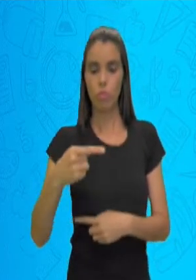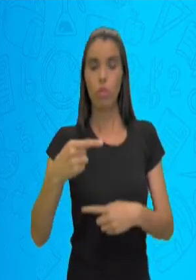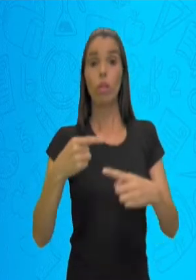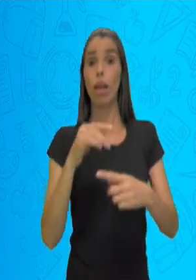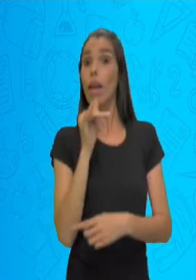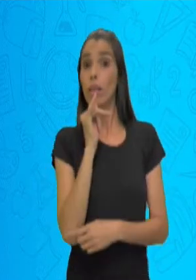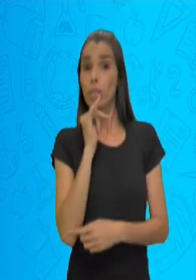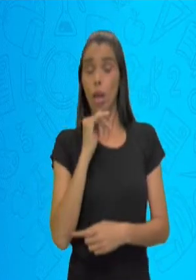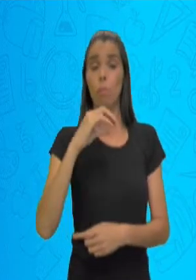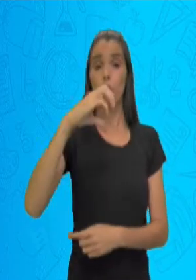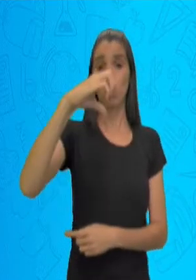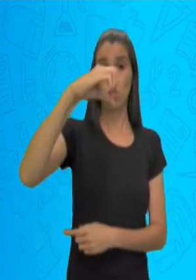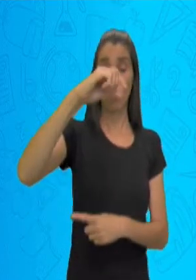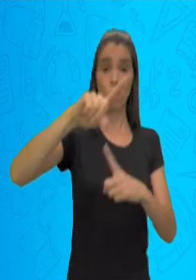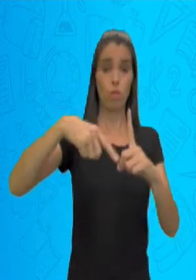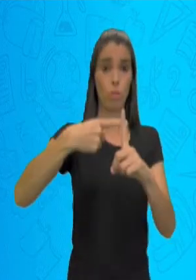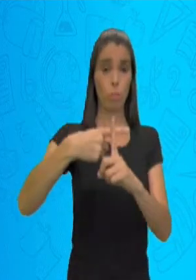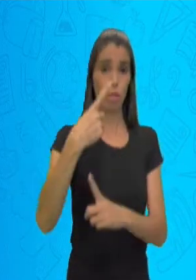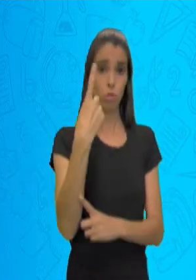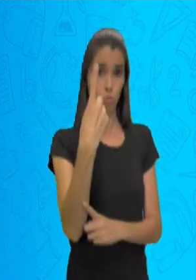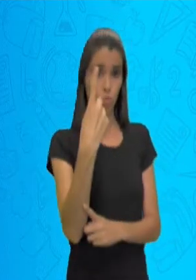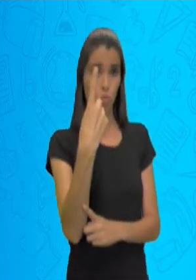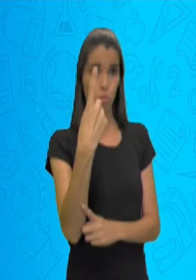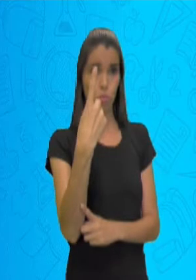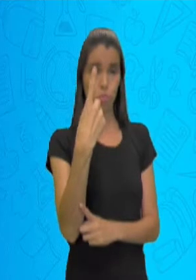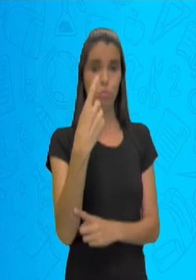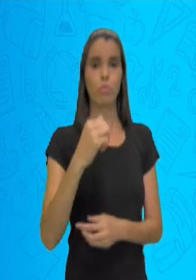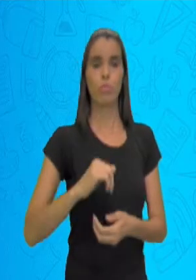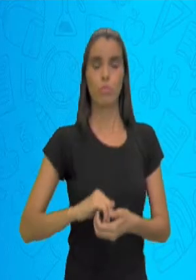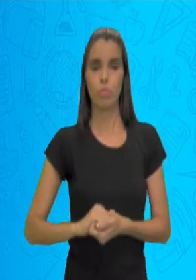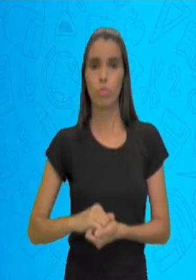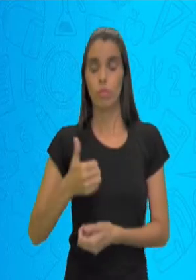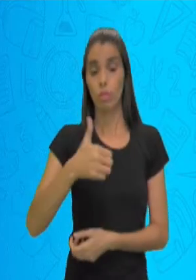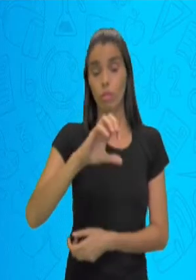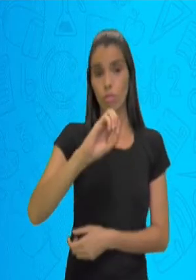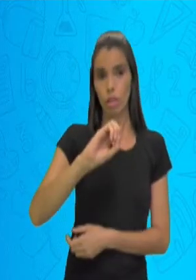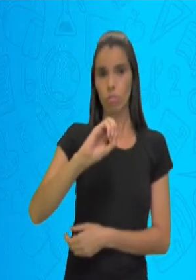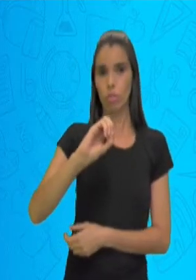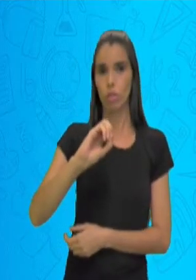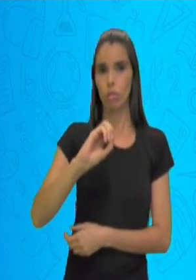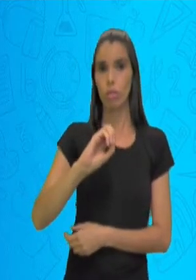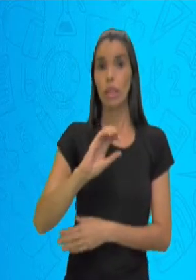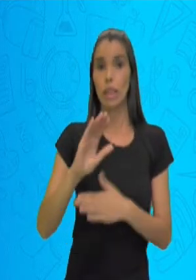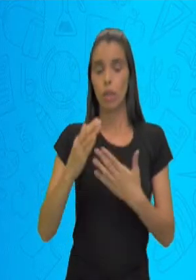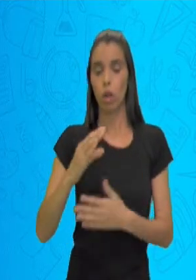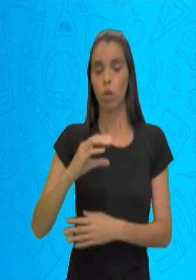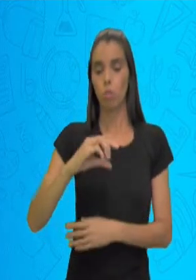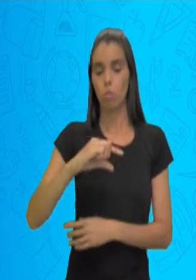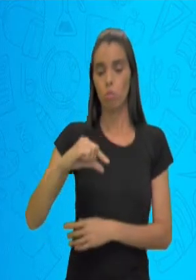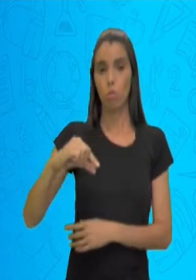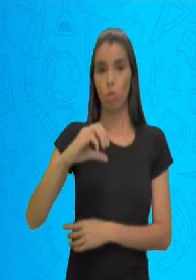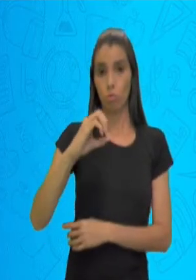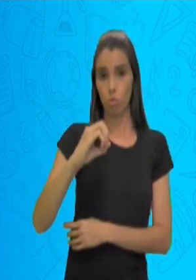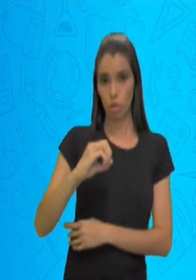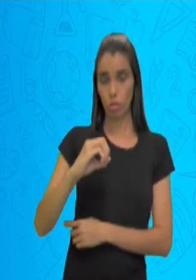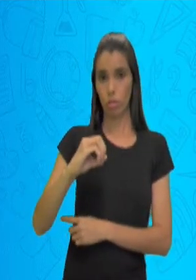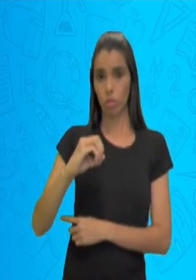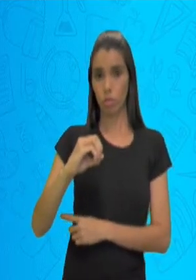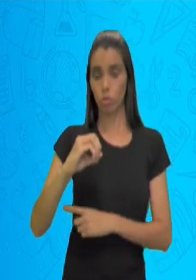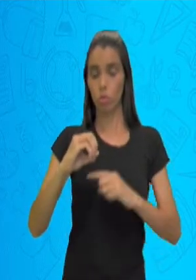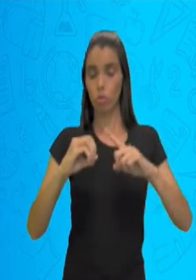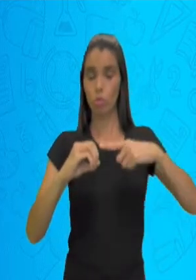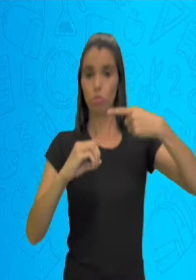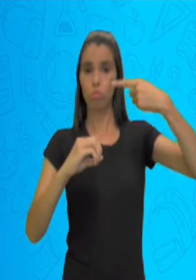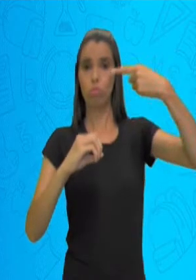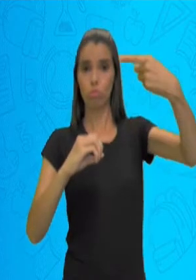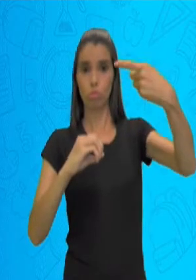9 dezenas, quantas dezenas dão? 10 de novo. Então, eu coloco o 0 aqui